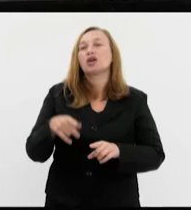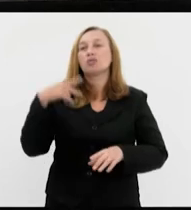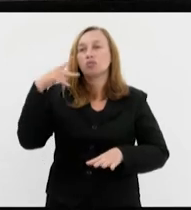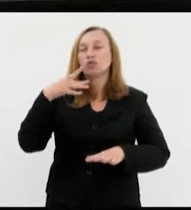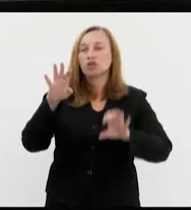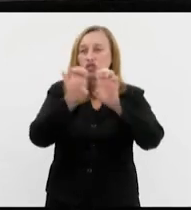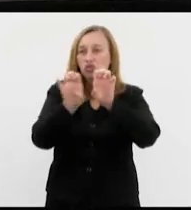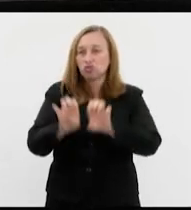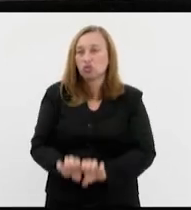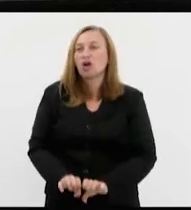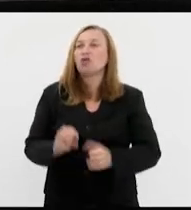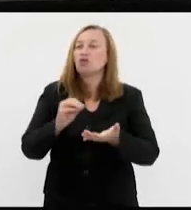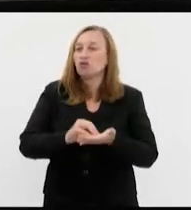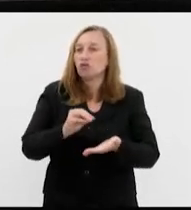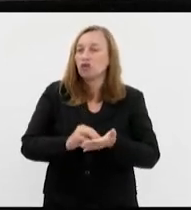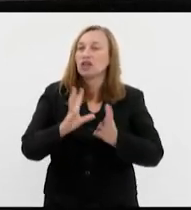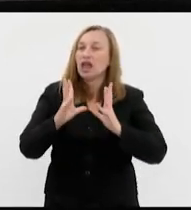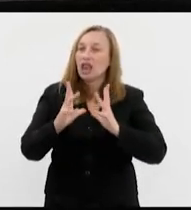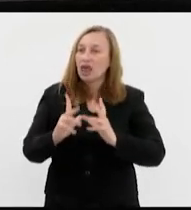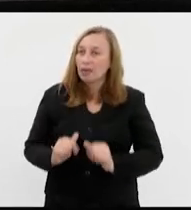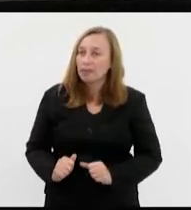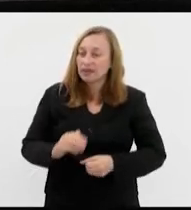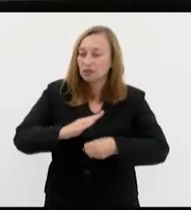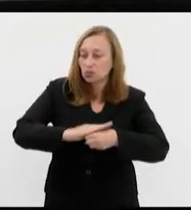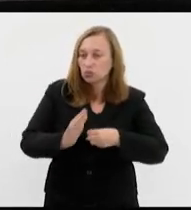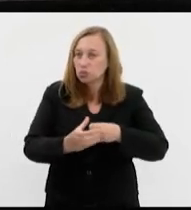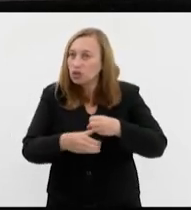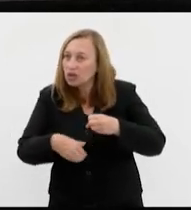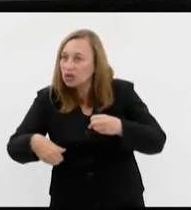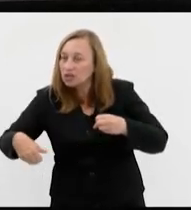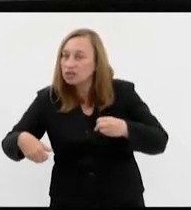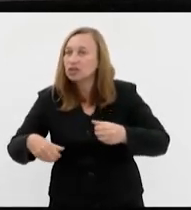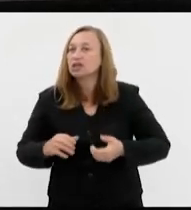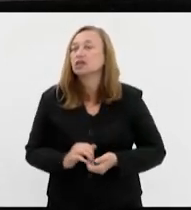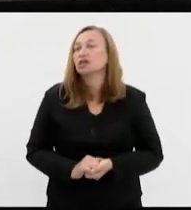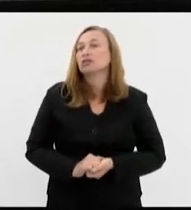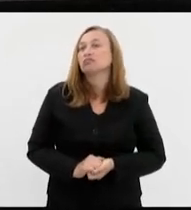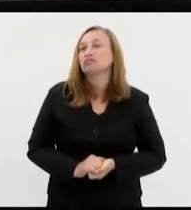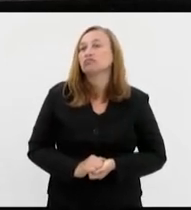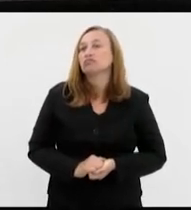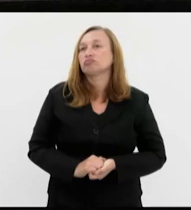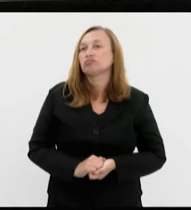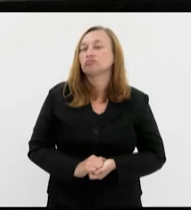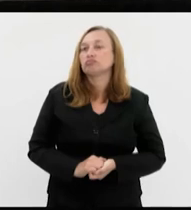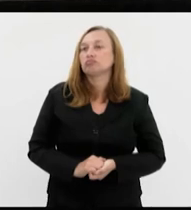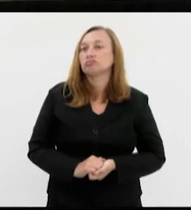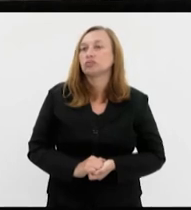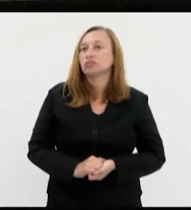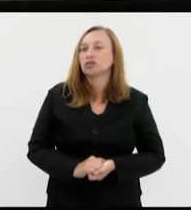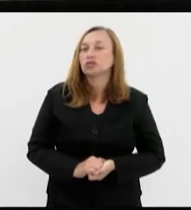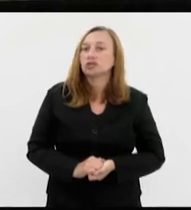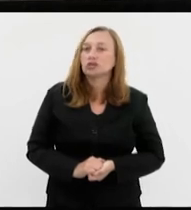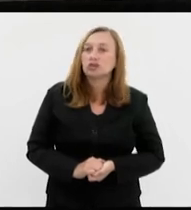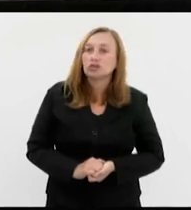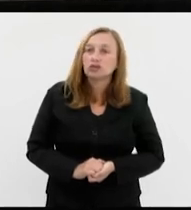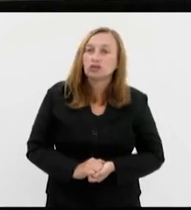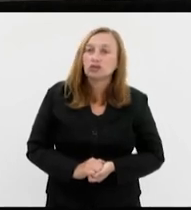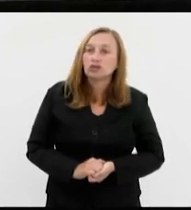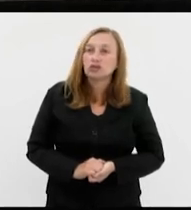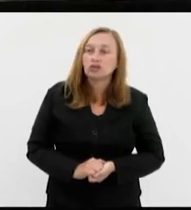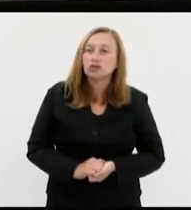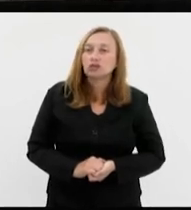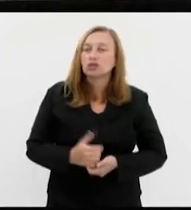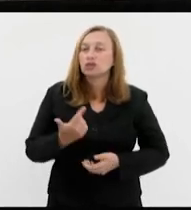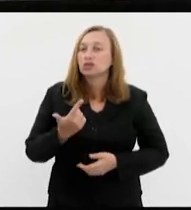como limpeza de galeria, como não ter retenção, né, do fluxo dos